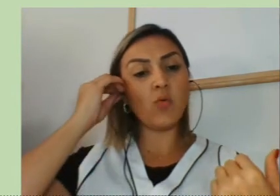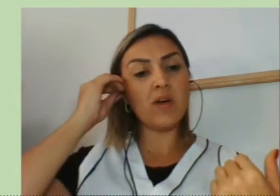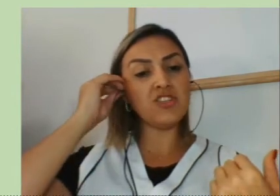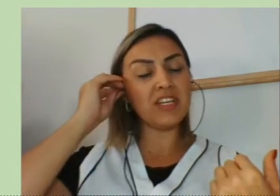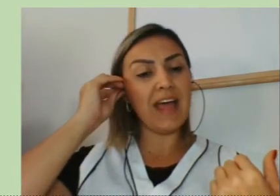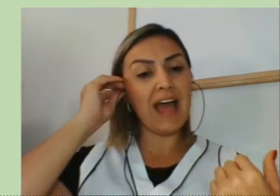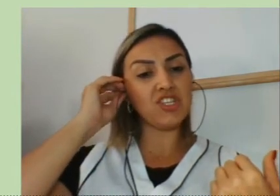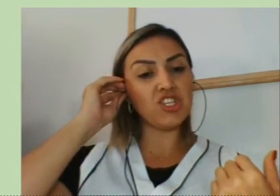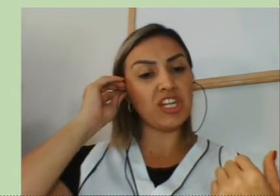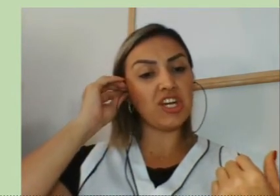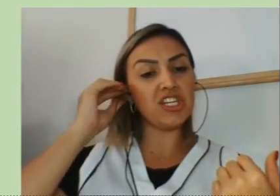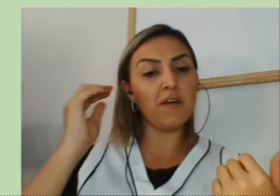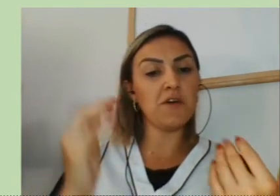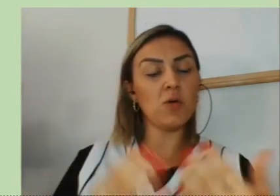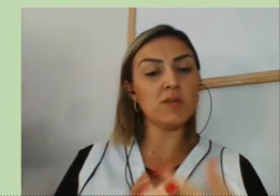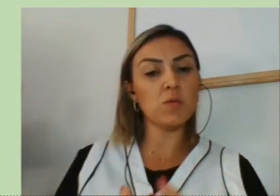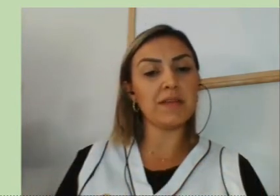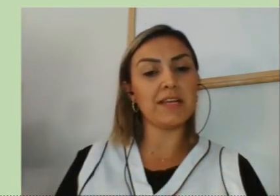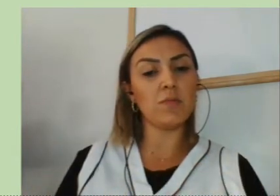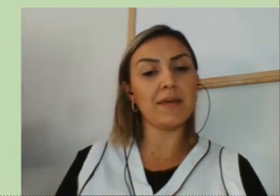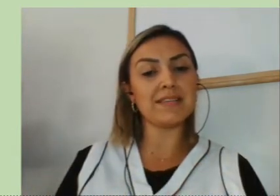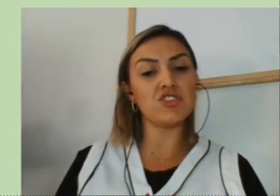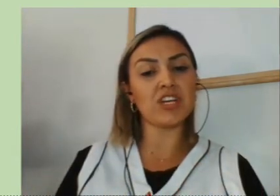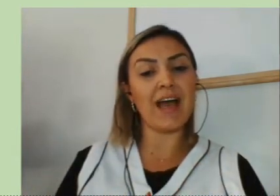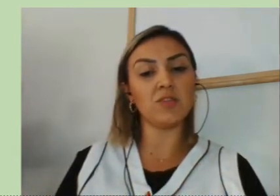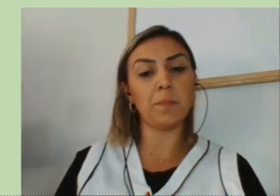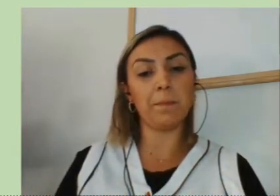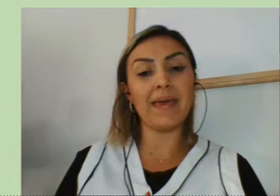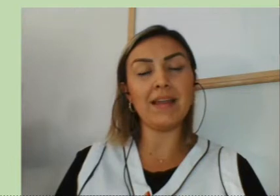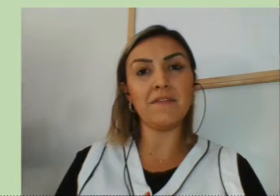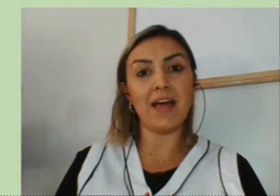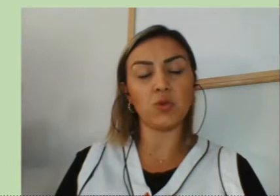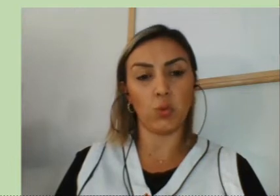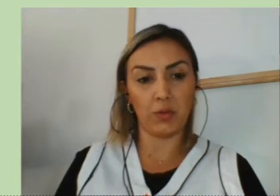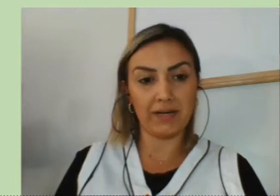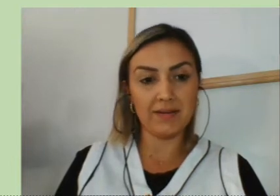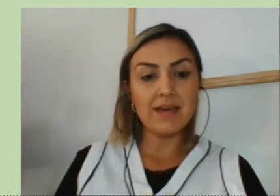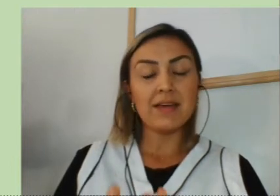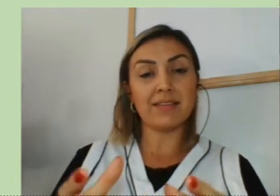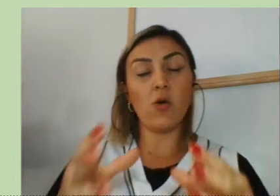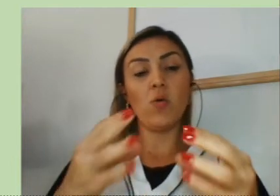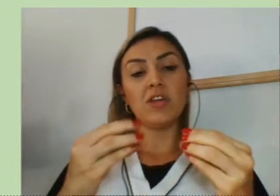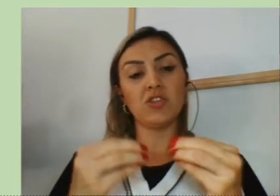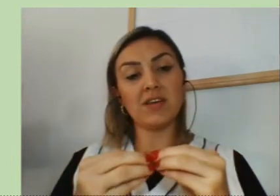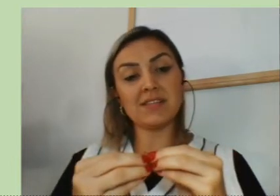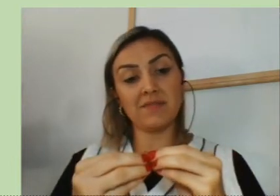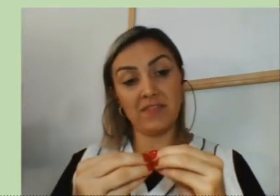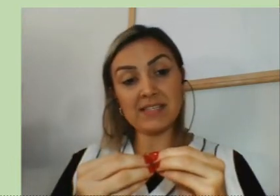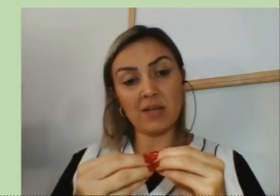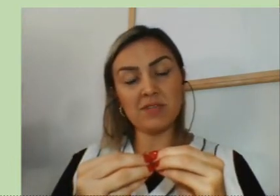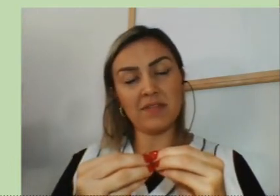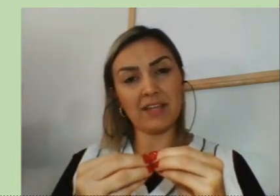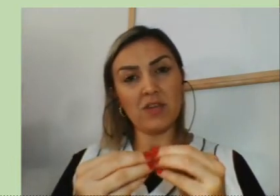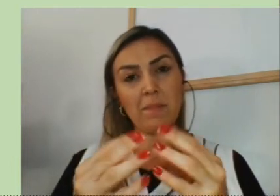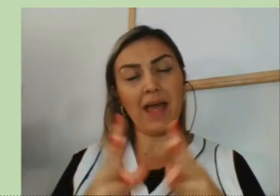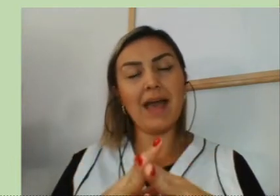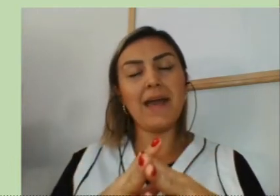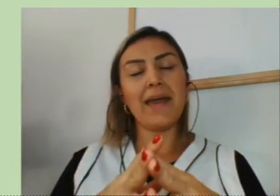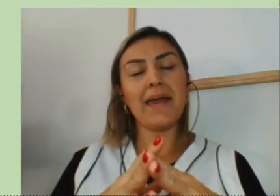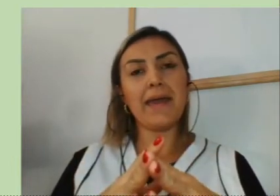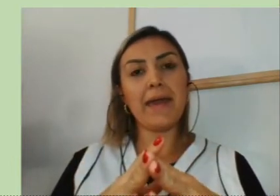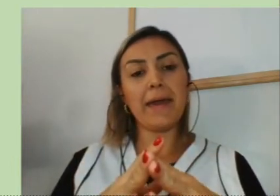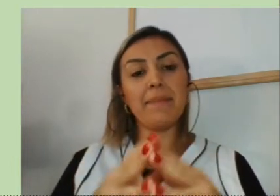Que quantidade de energia foi consumida no mês indicado pela fatura? Então, nós estamos vendo que